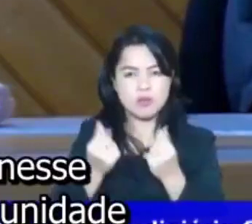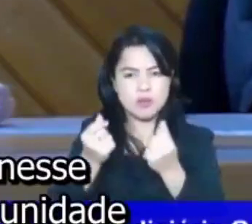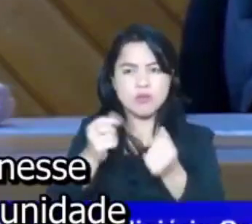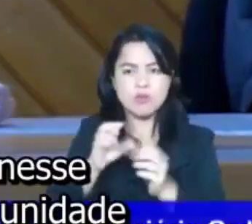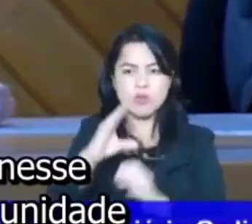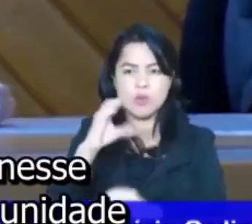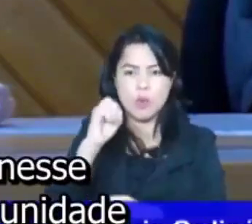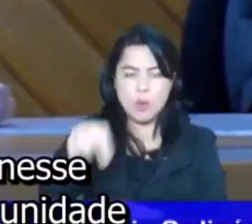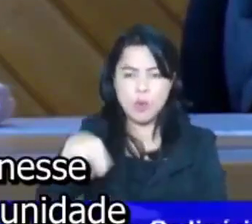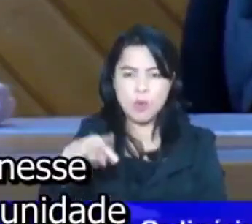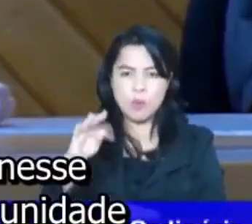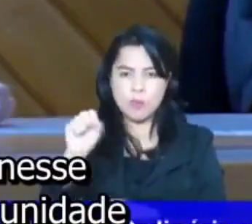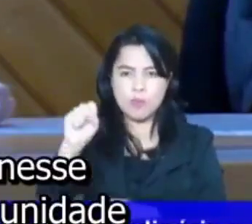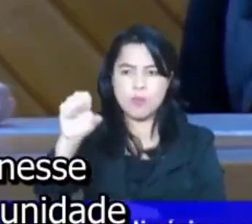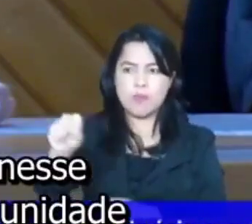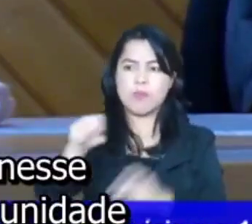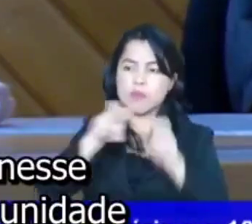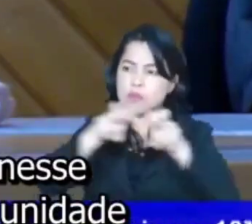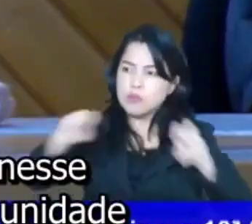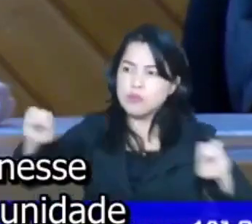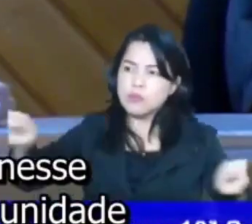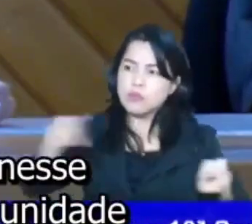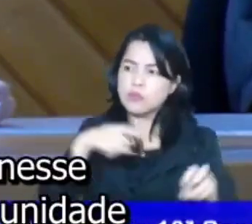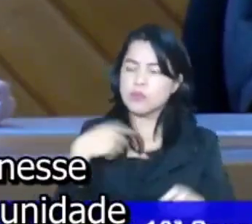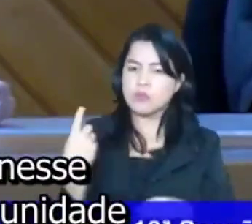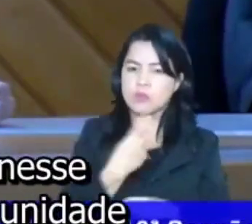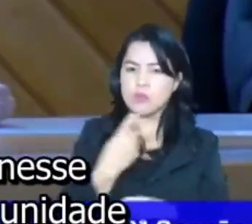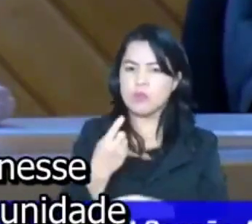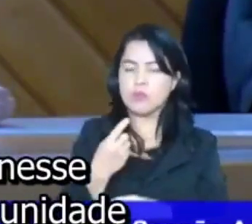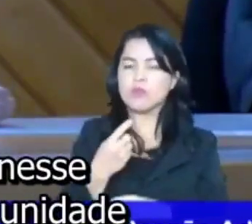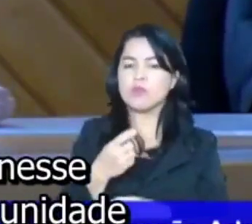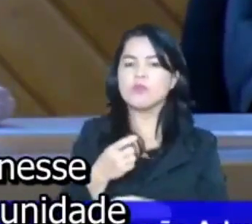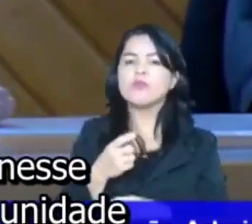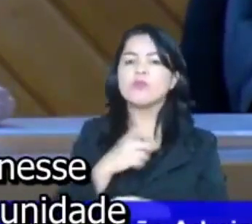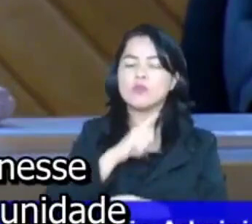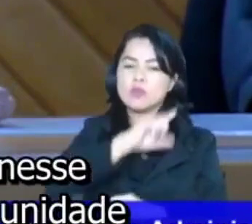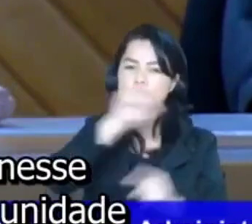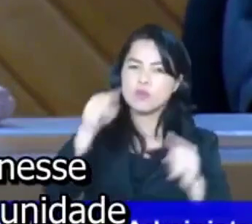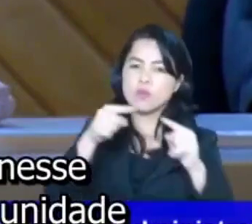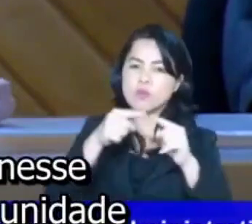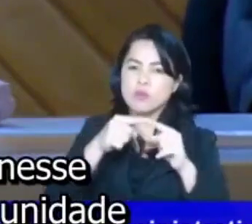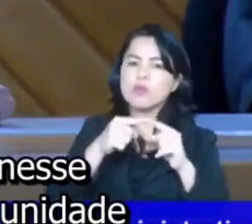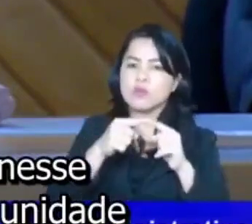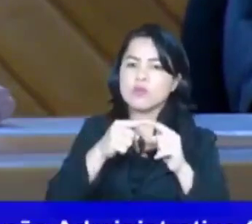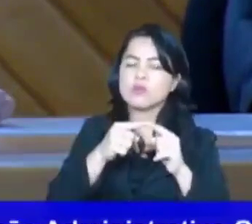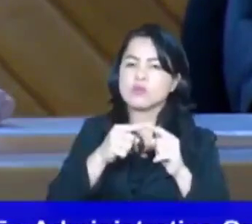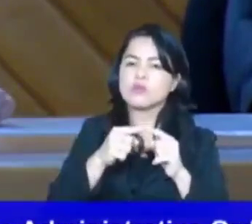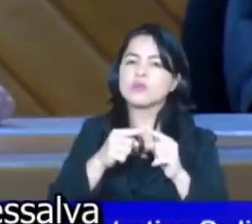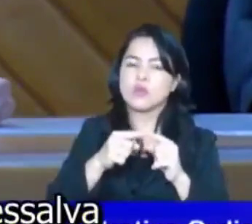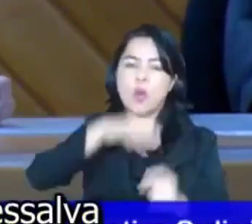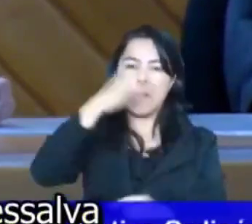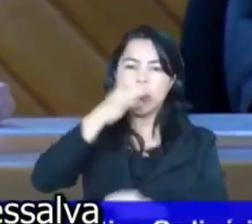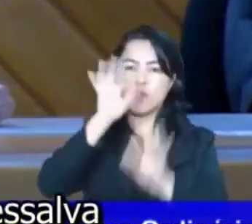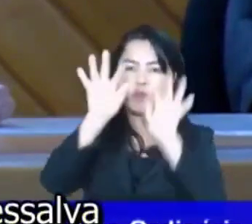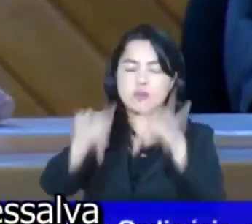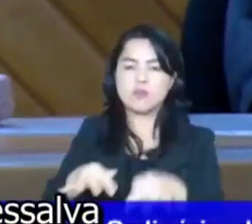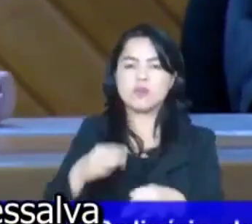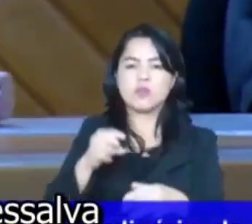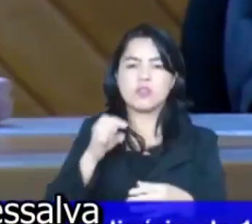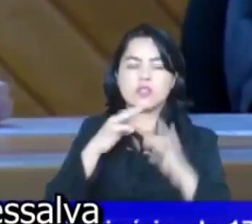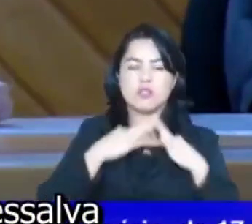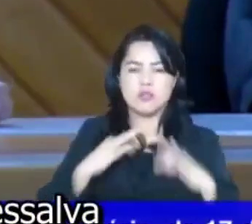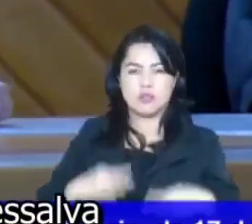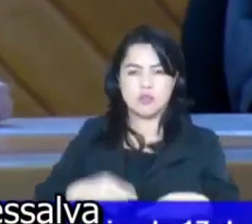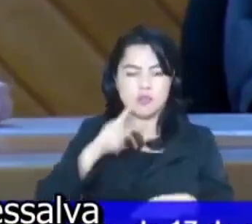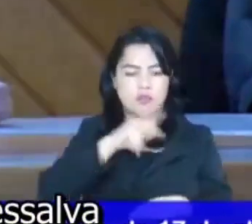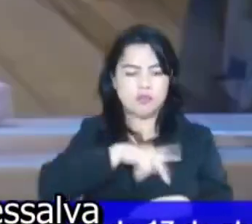orientação jurisprudencial dessa Corte nesse sentido. Portanto, em consonância com os pareceres da Unidade Técnica e do Ministério Público, eu